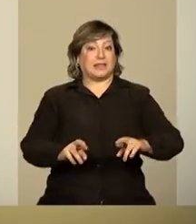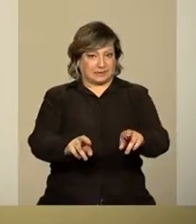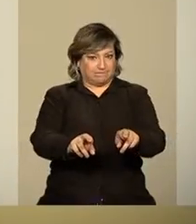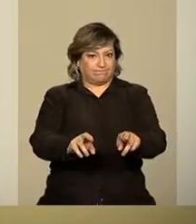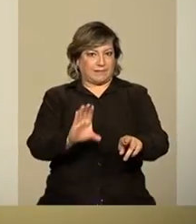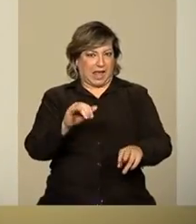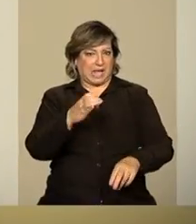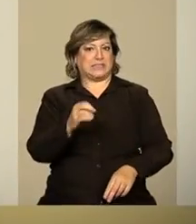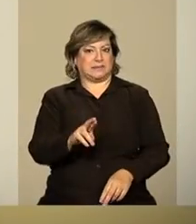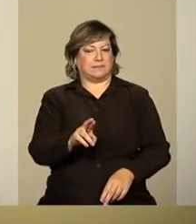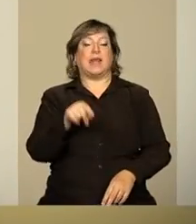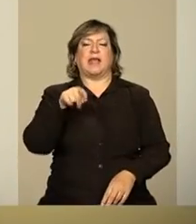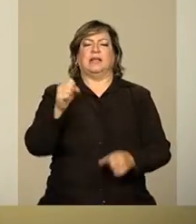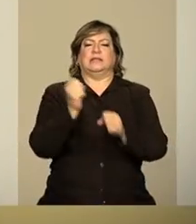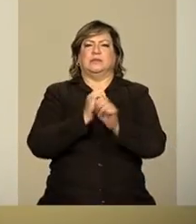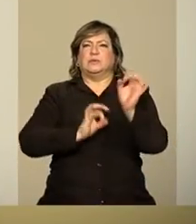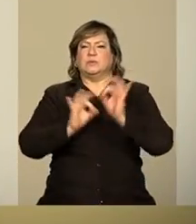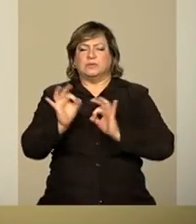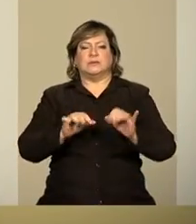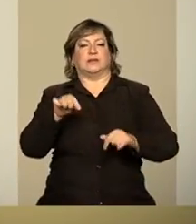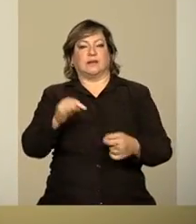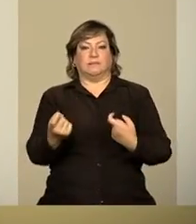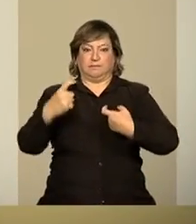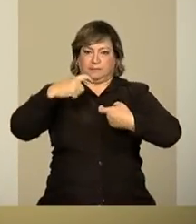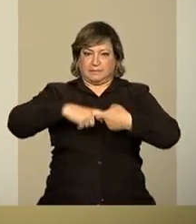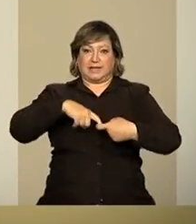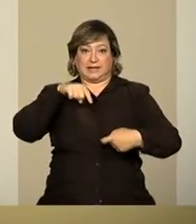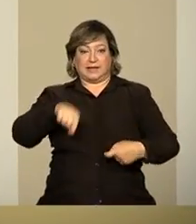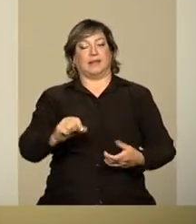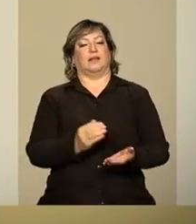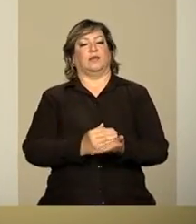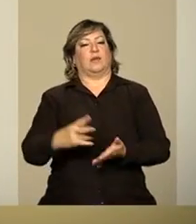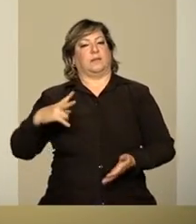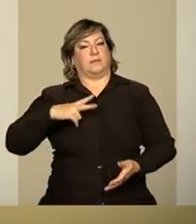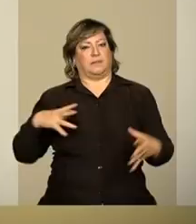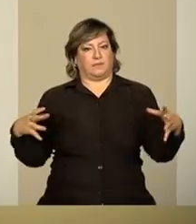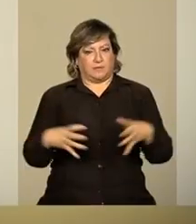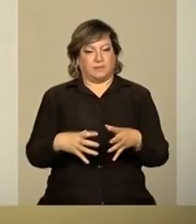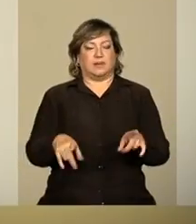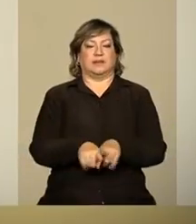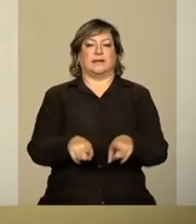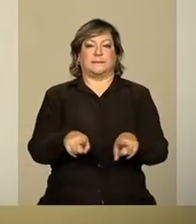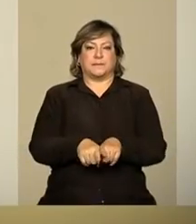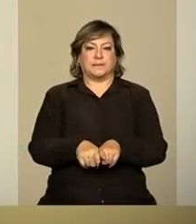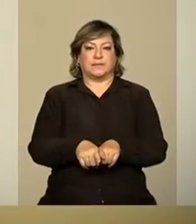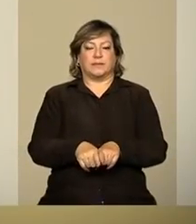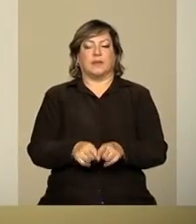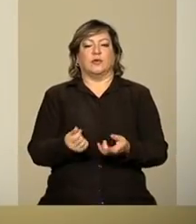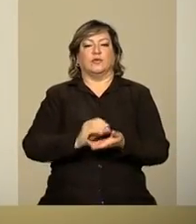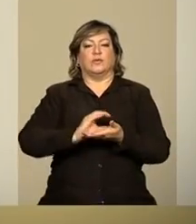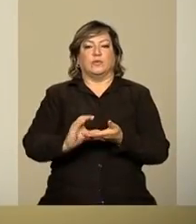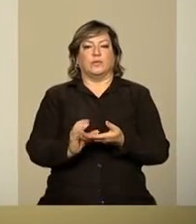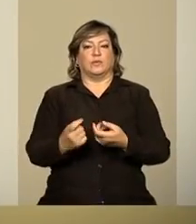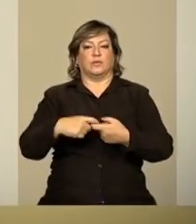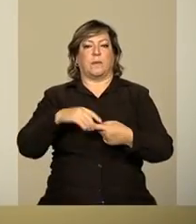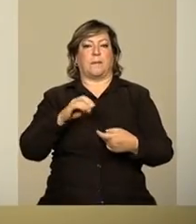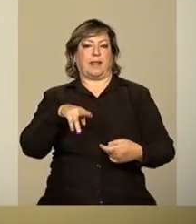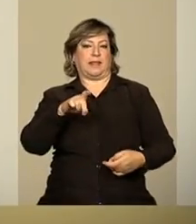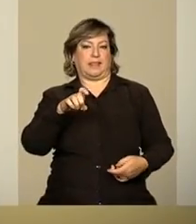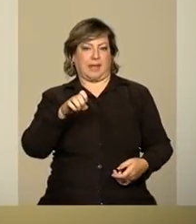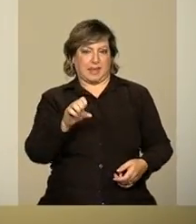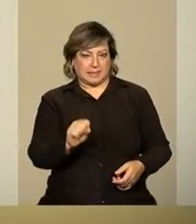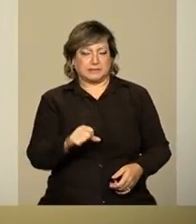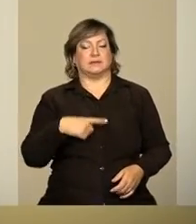Câncer ela foi construída com base nessa parceria da iniciativa privada e com e financiamento do